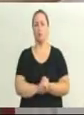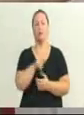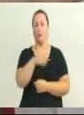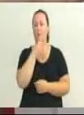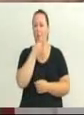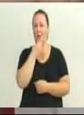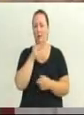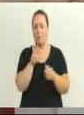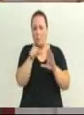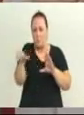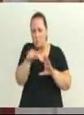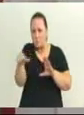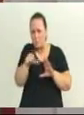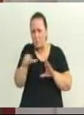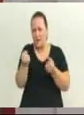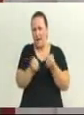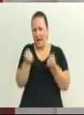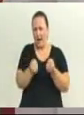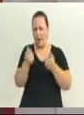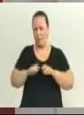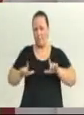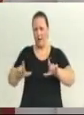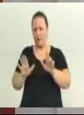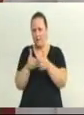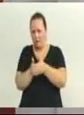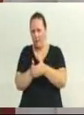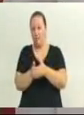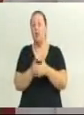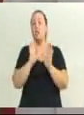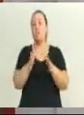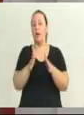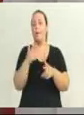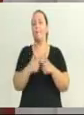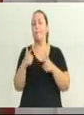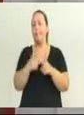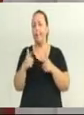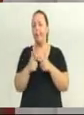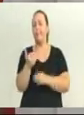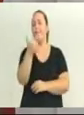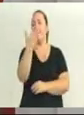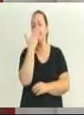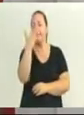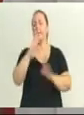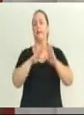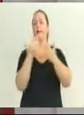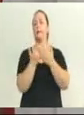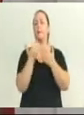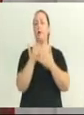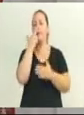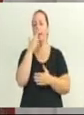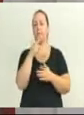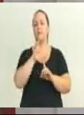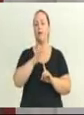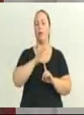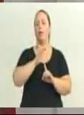carro dele. Então, essa é a tática. Dos mau caráter, dos vagabundos que fazem esse tipo de